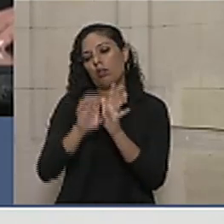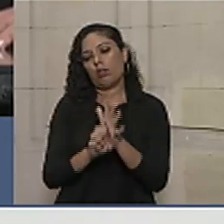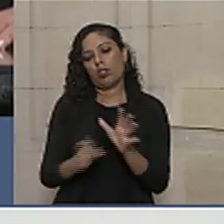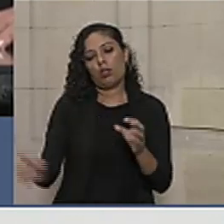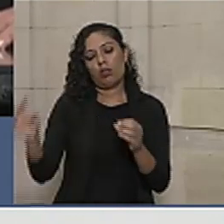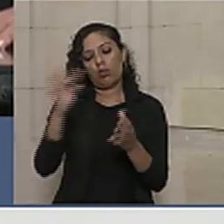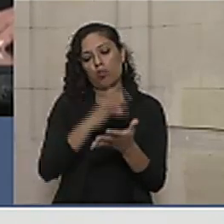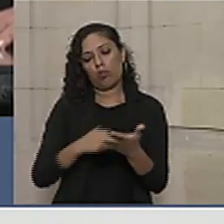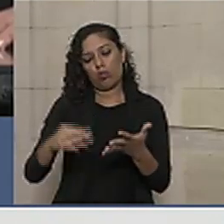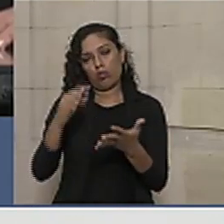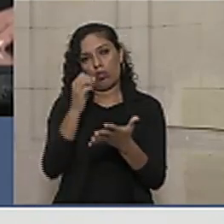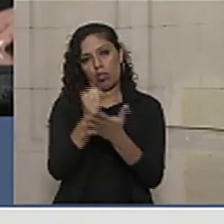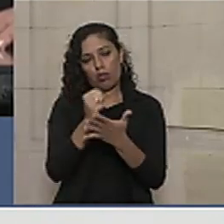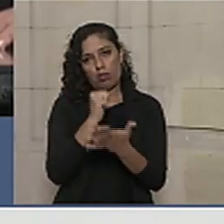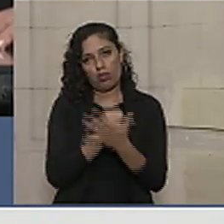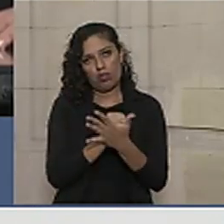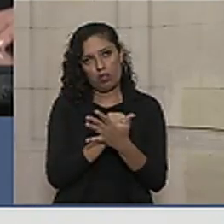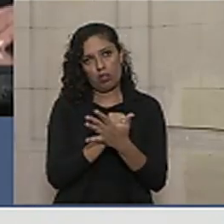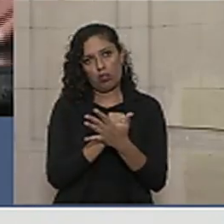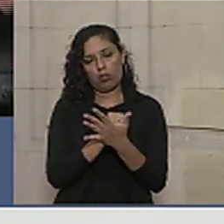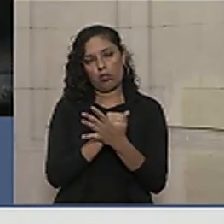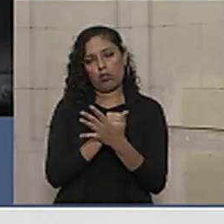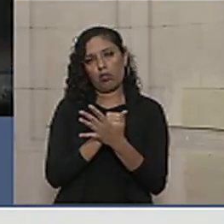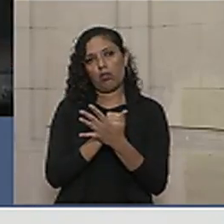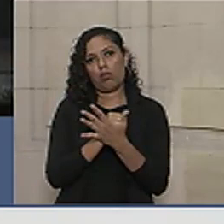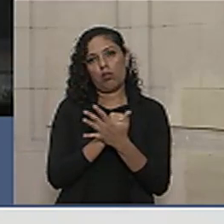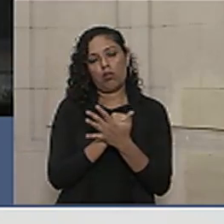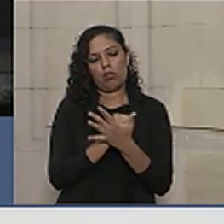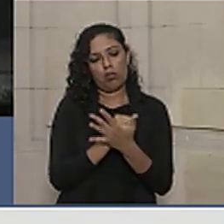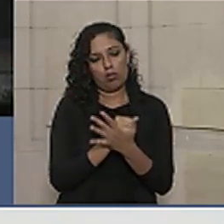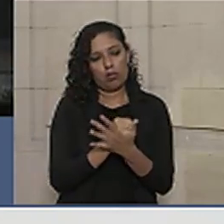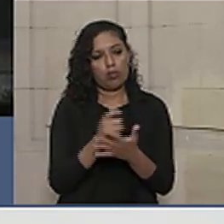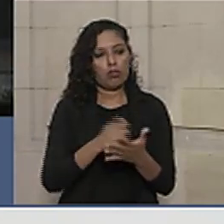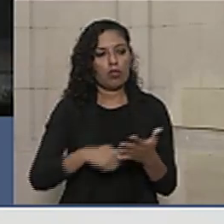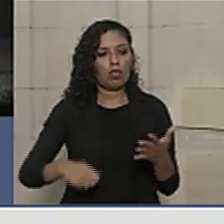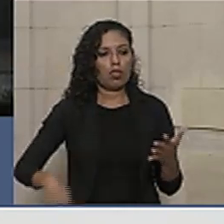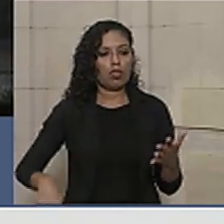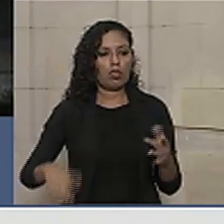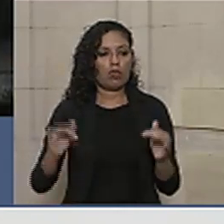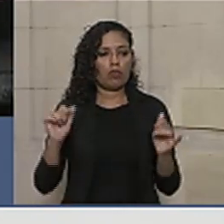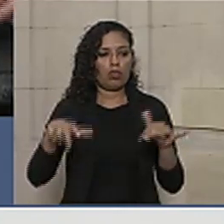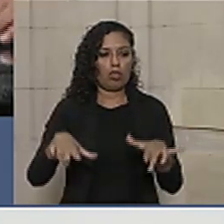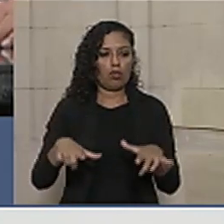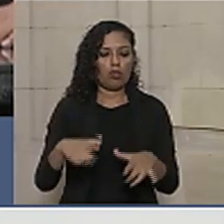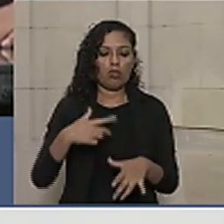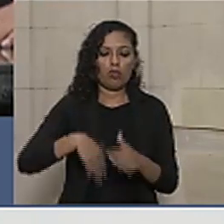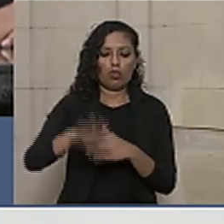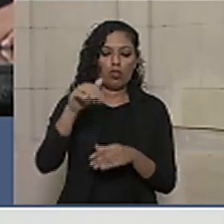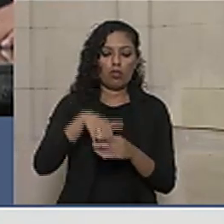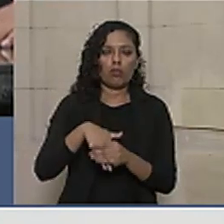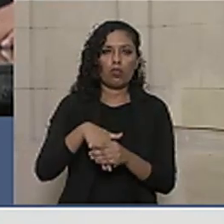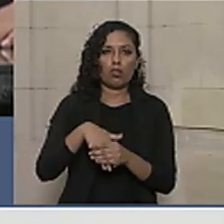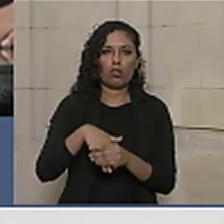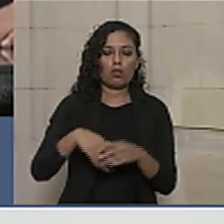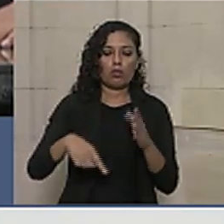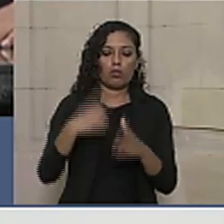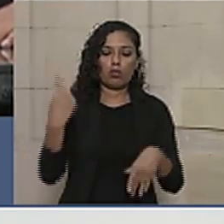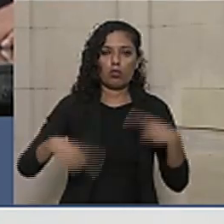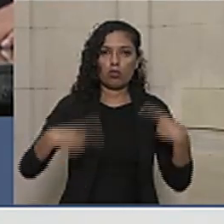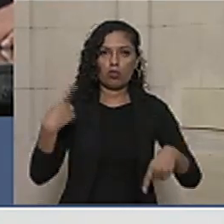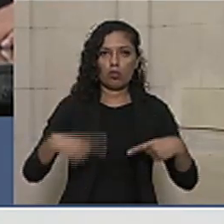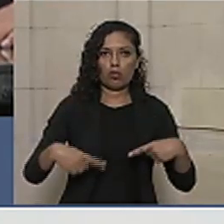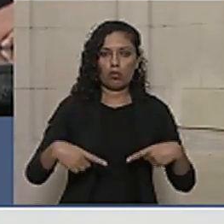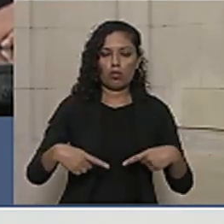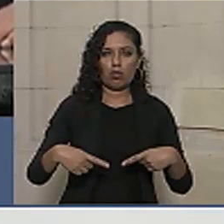Os senhores que aprovam nessa comissão, aprovado. Vai à redação final. Em votação, em primeira